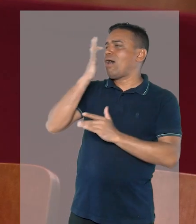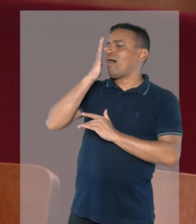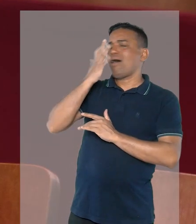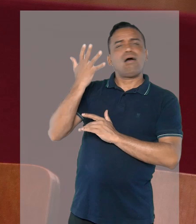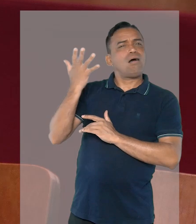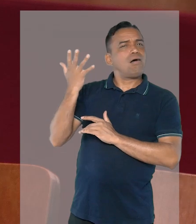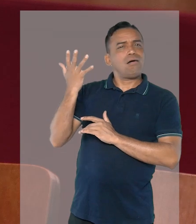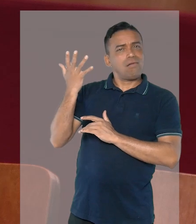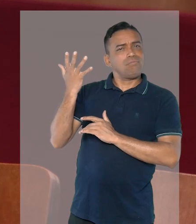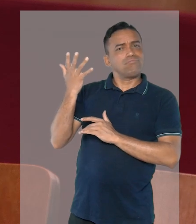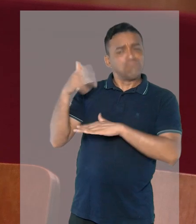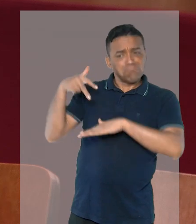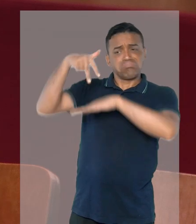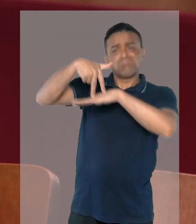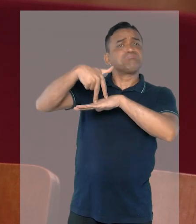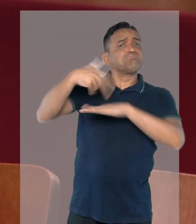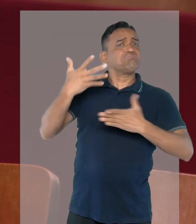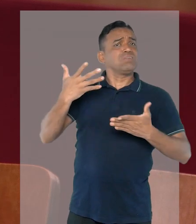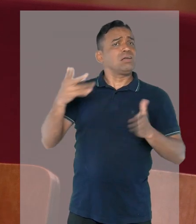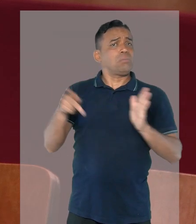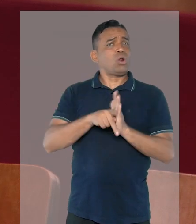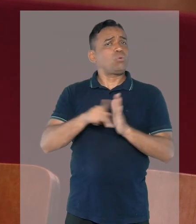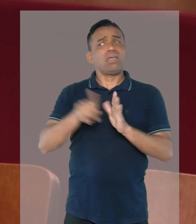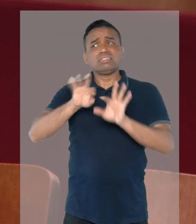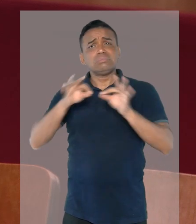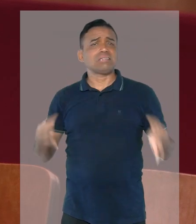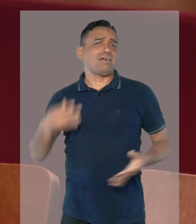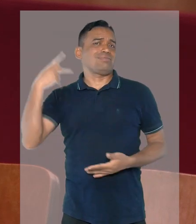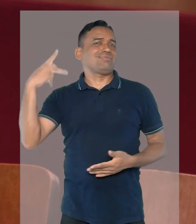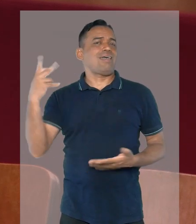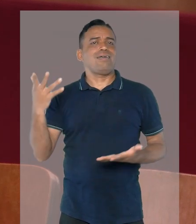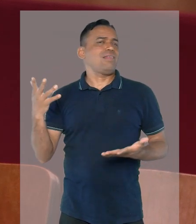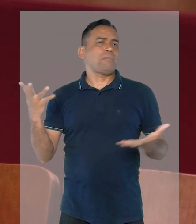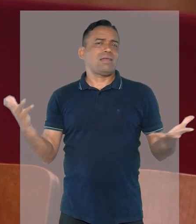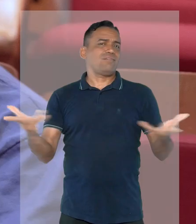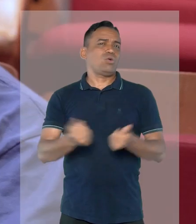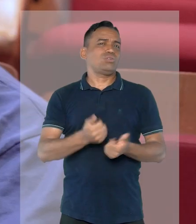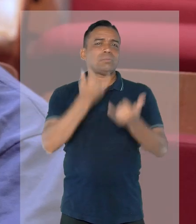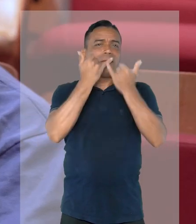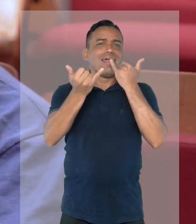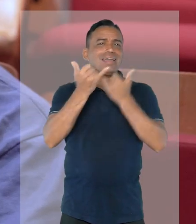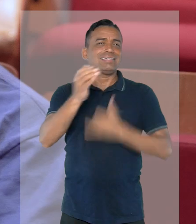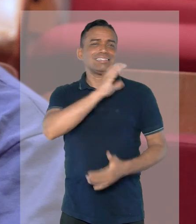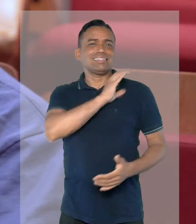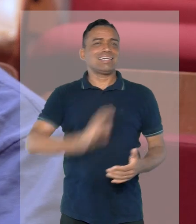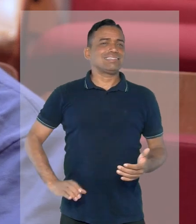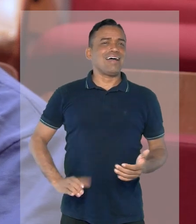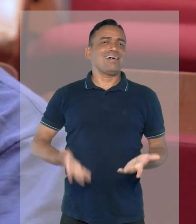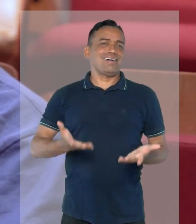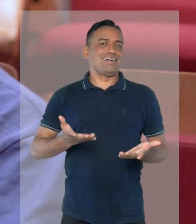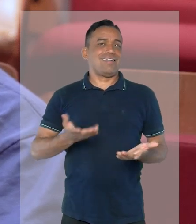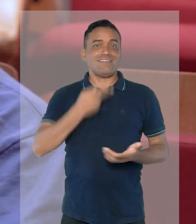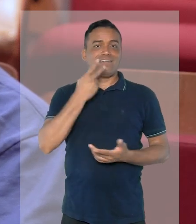dito em público, né? Com essa humildade cristã que ele tem de